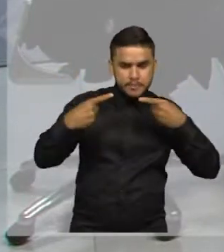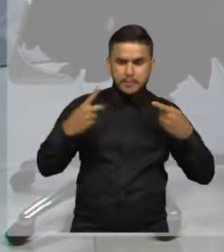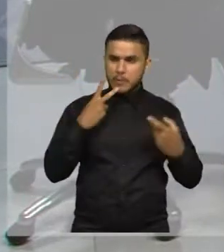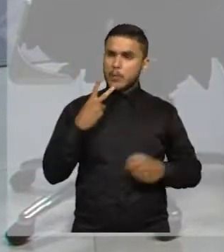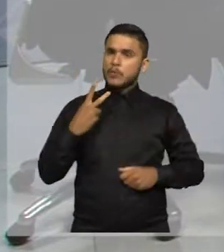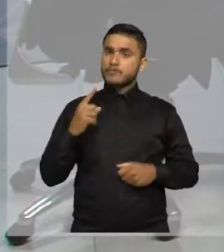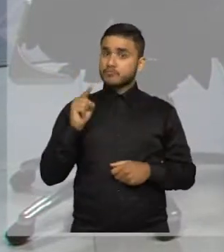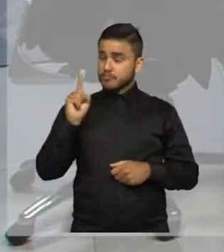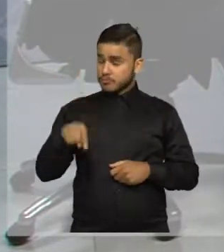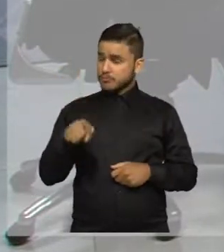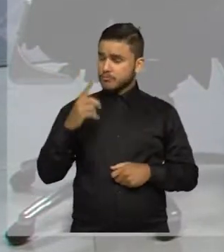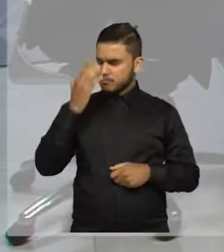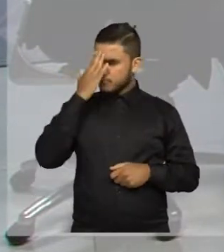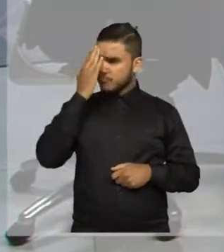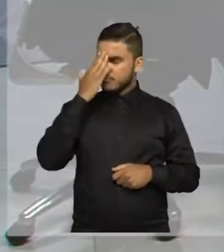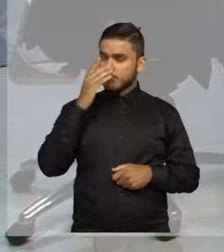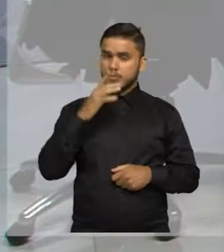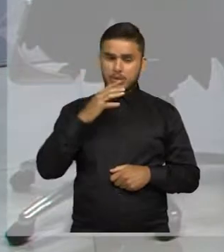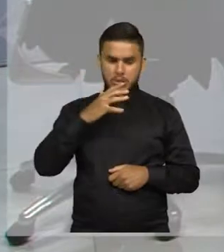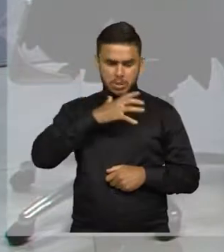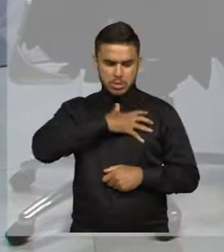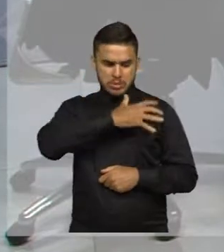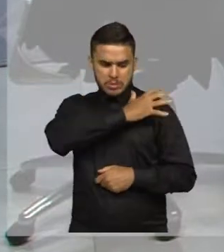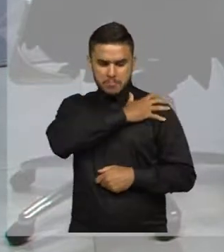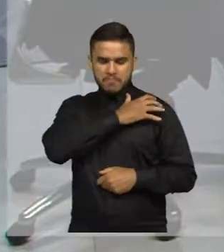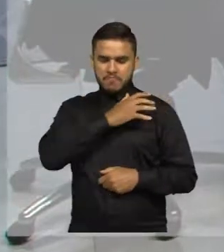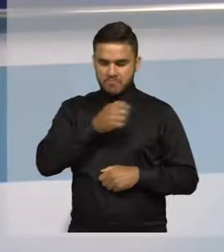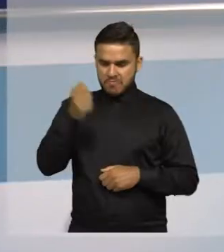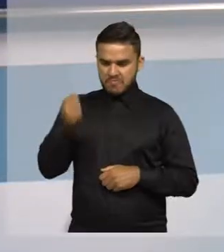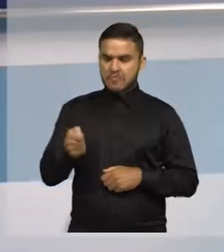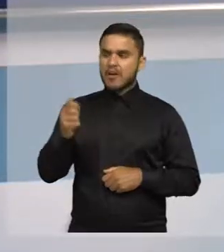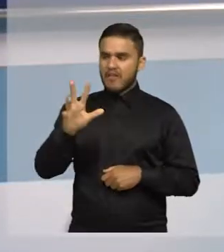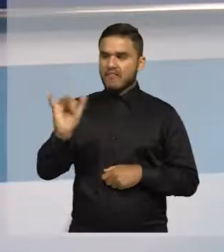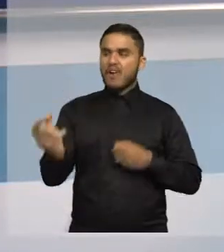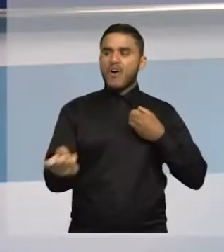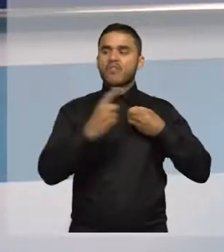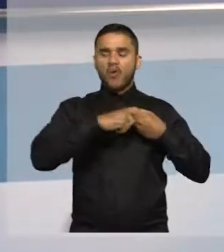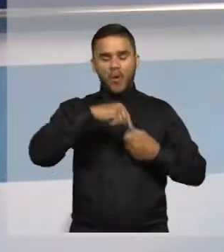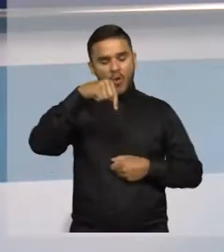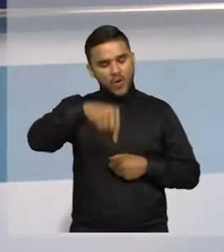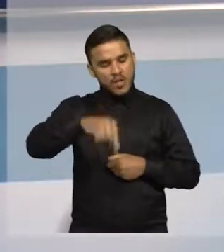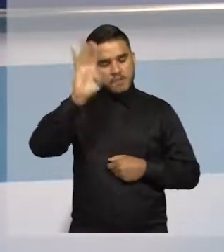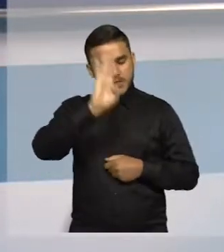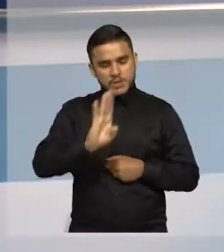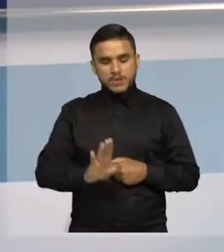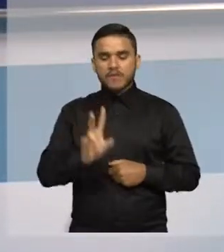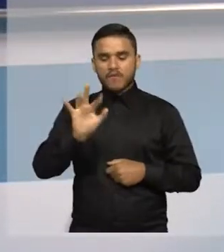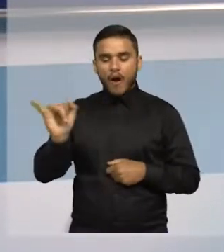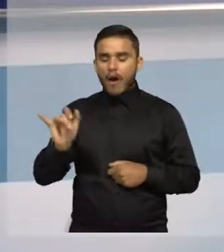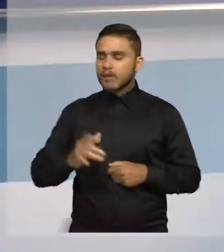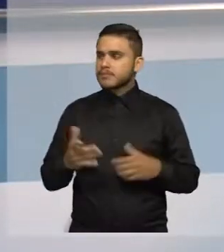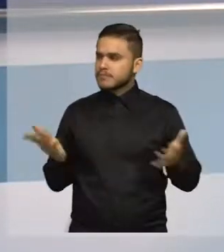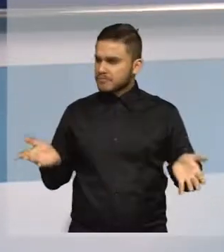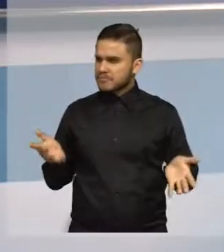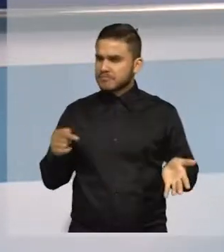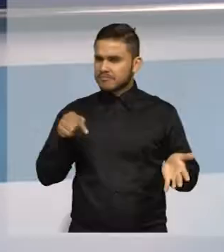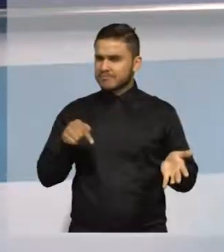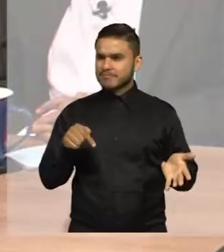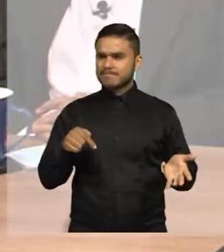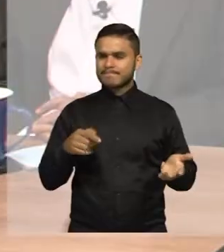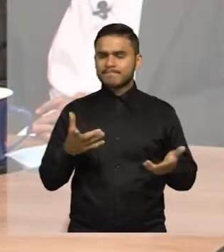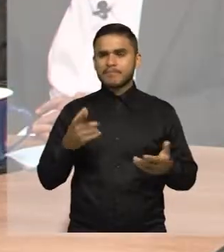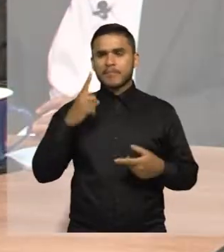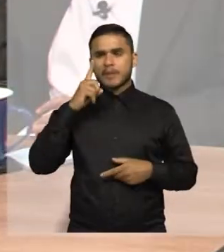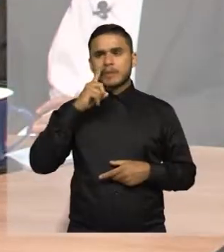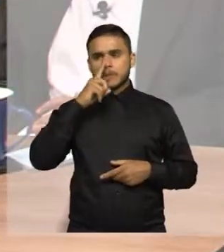ao Bolsonaro usaram a ameaça à democracia como o grande risco